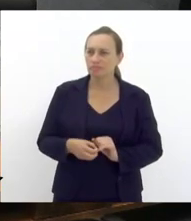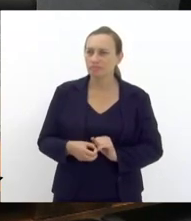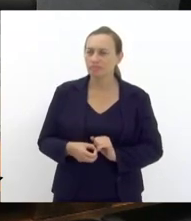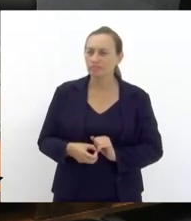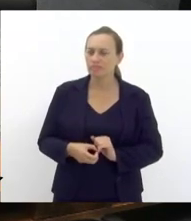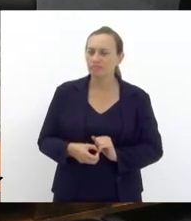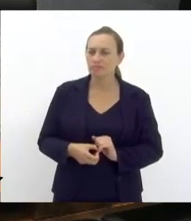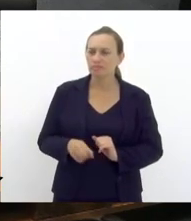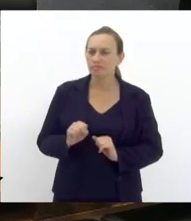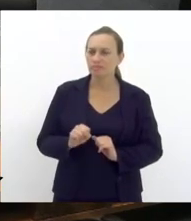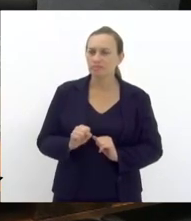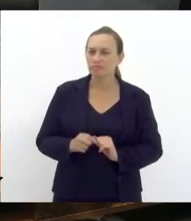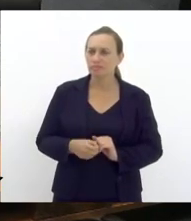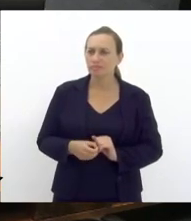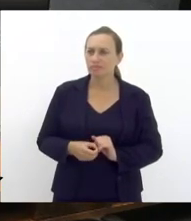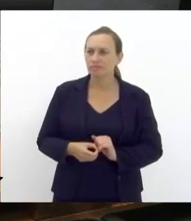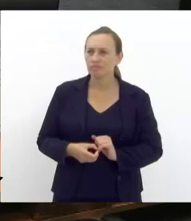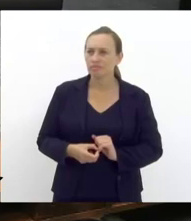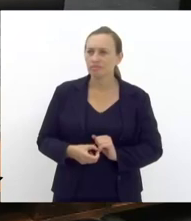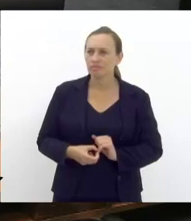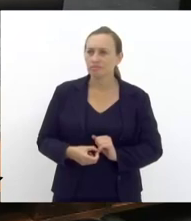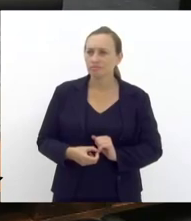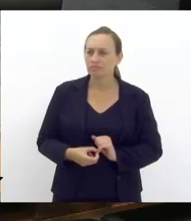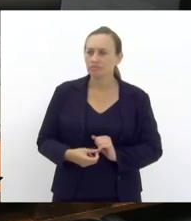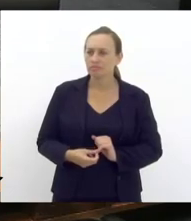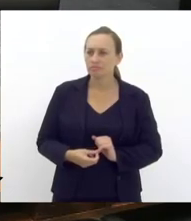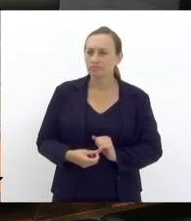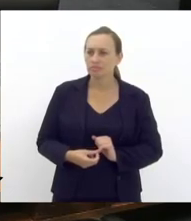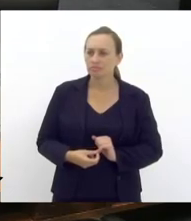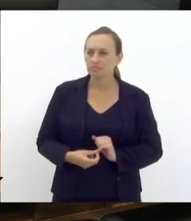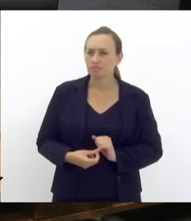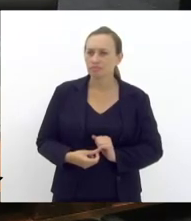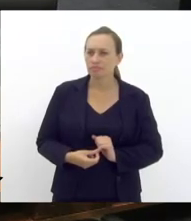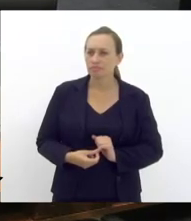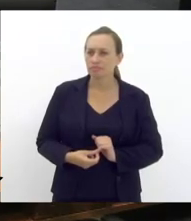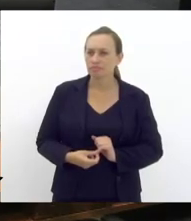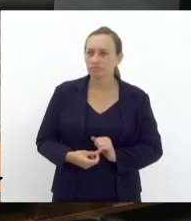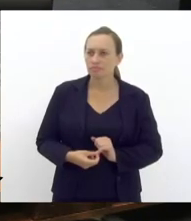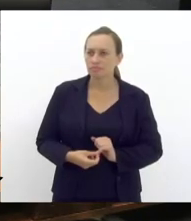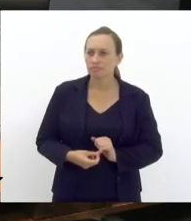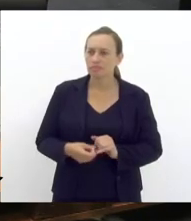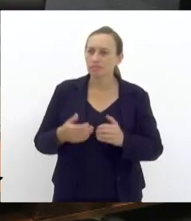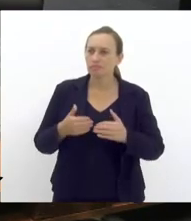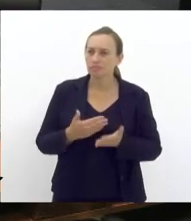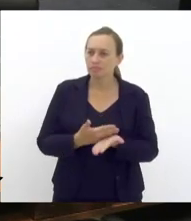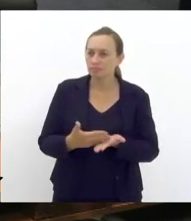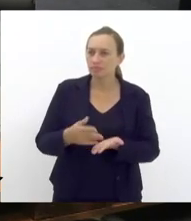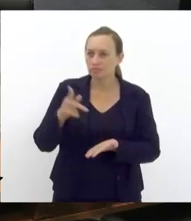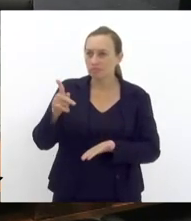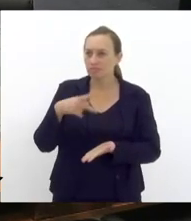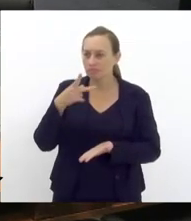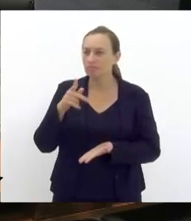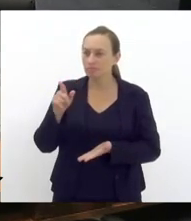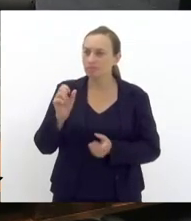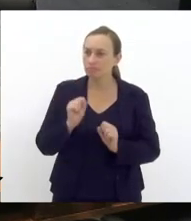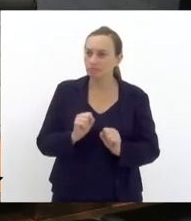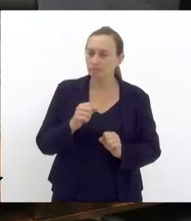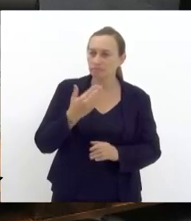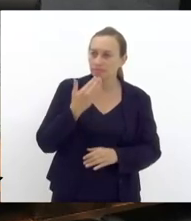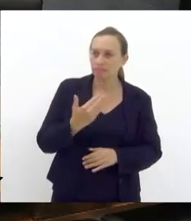sim Deputado Deixa ela começar fala e você pode pedir